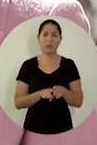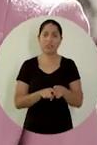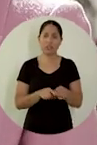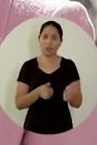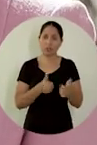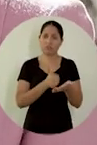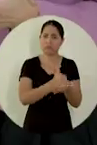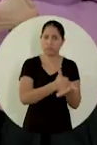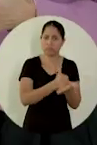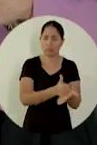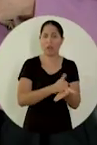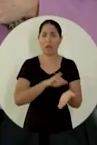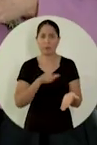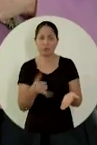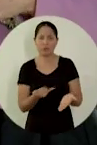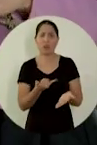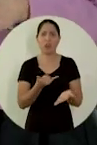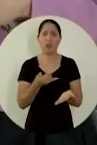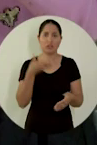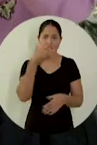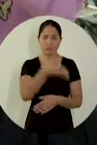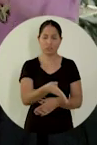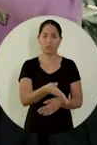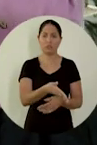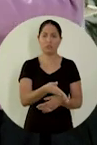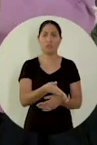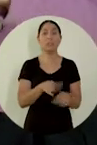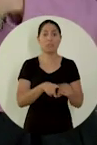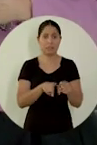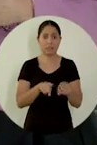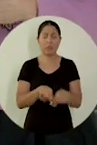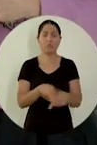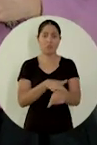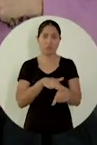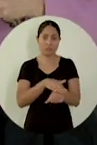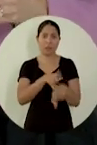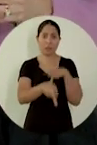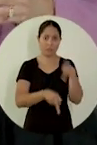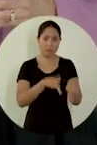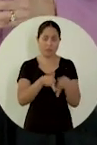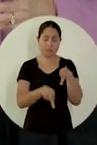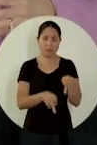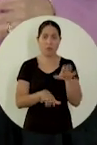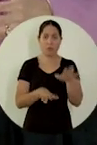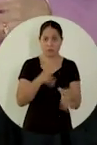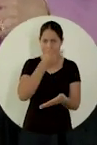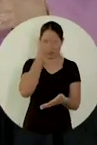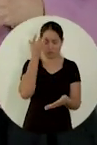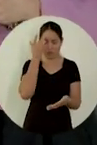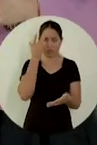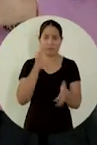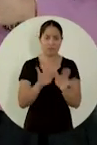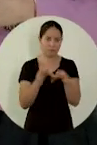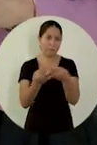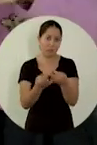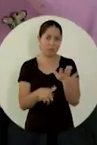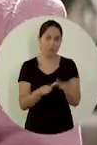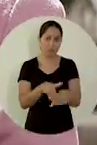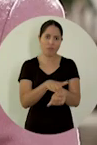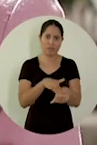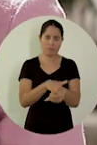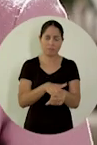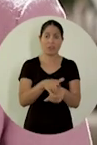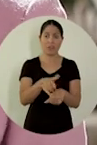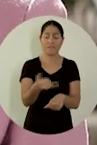aí ficamos por um período de 4 dias, tivemos a oportunidade de ir ao local, tivemos a oportunidade de conversar com algumas pessoas atingidas,